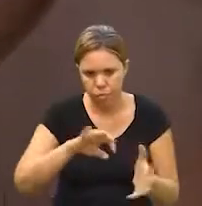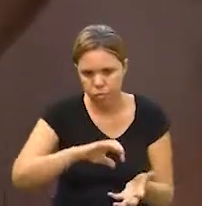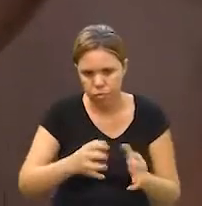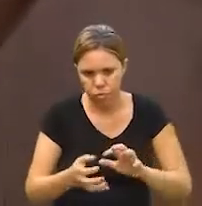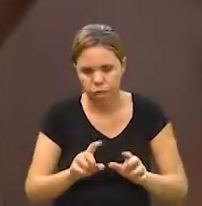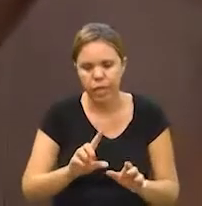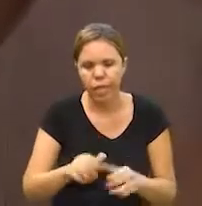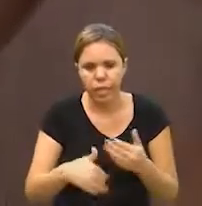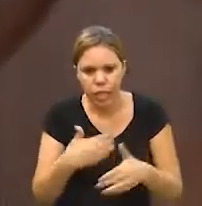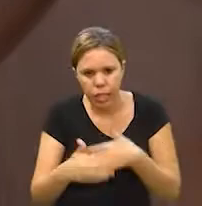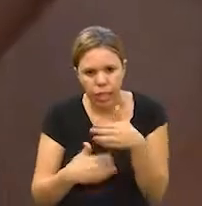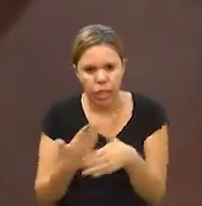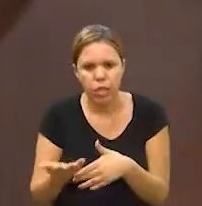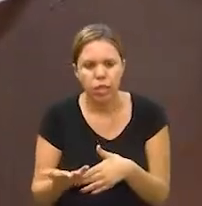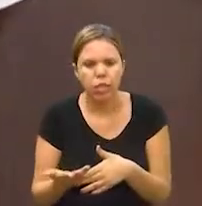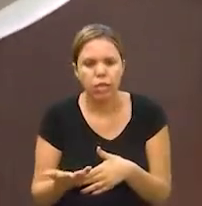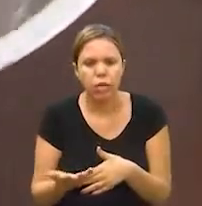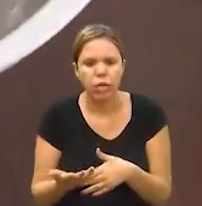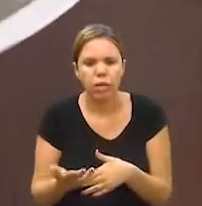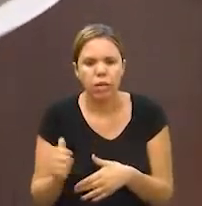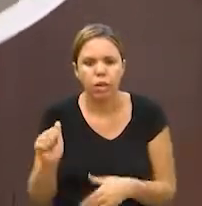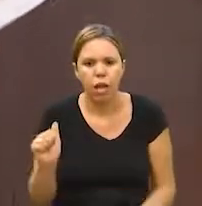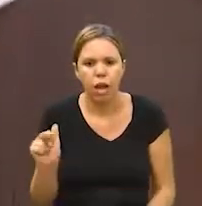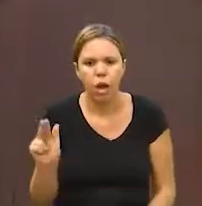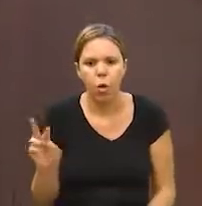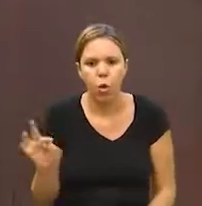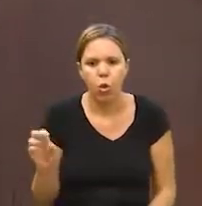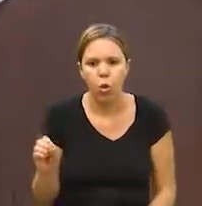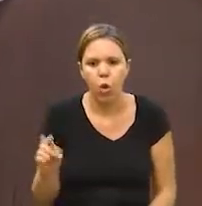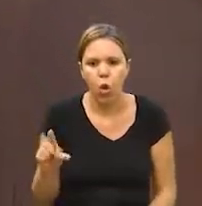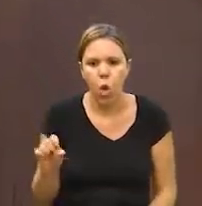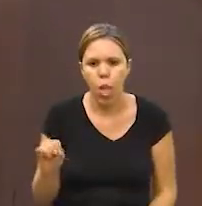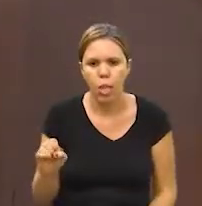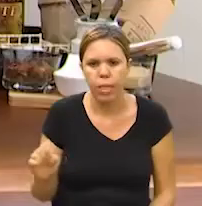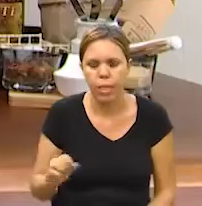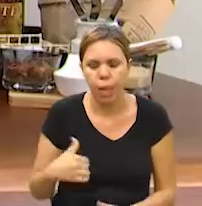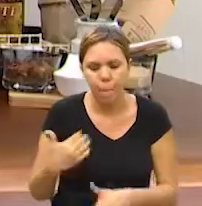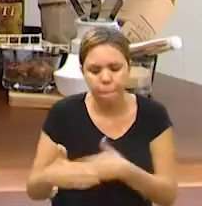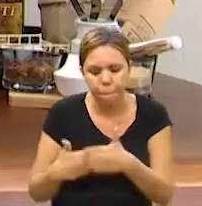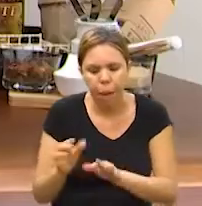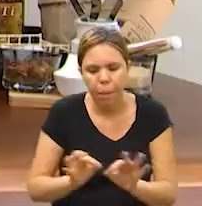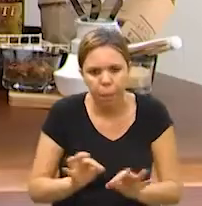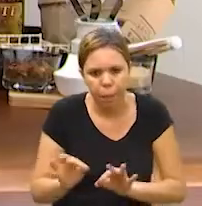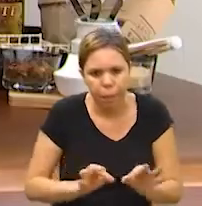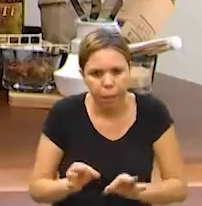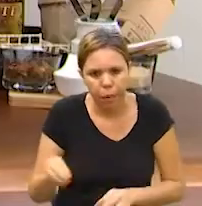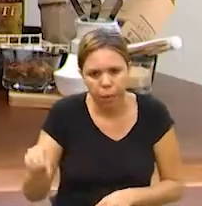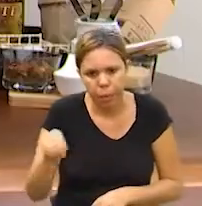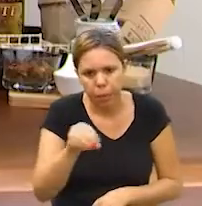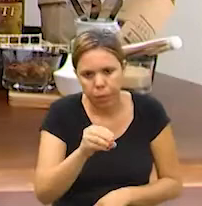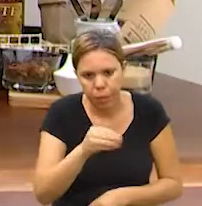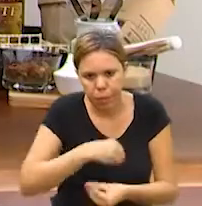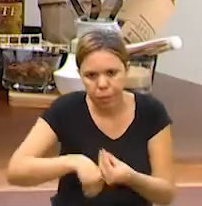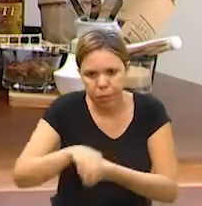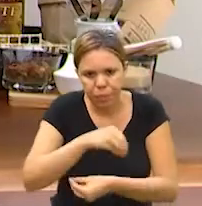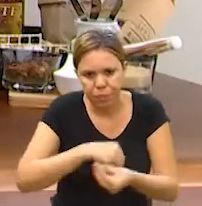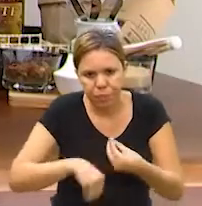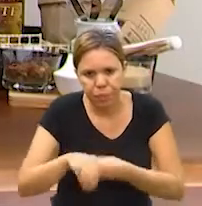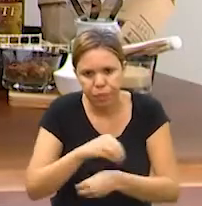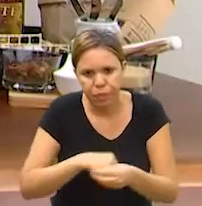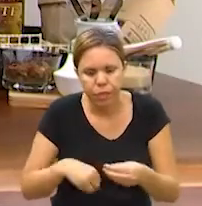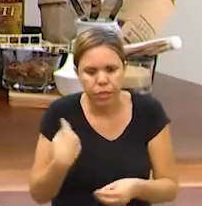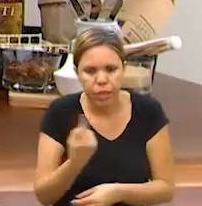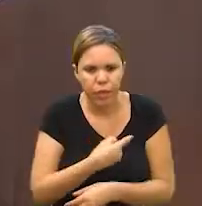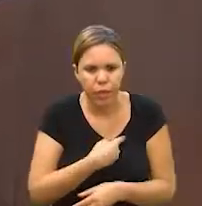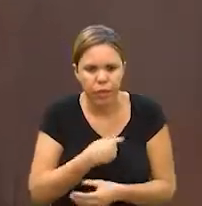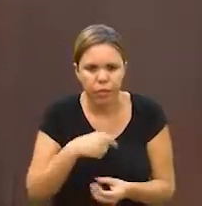faremos um processo chamado autólise. Esse processo prepara o amido da nossa farinha para o